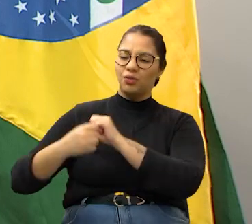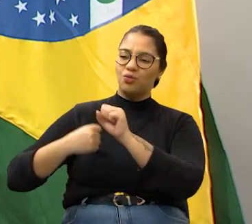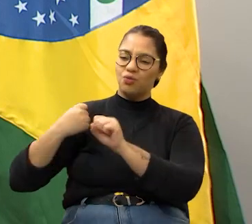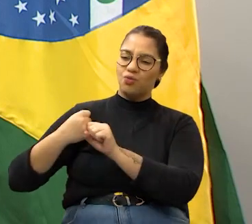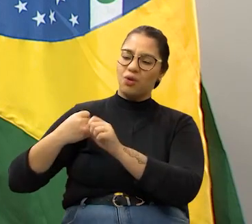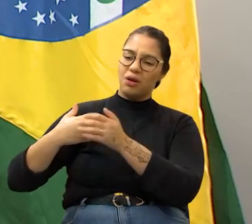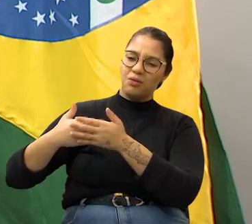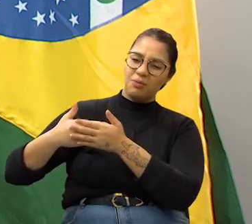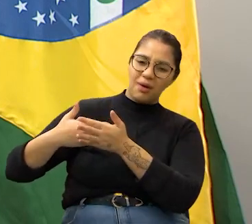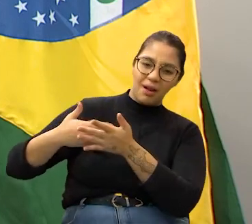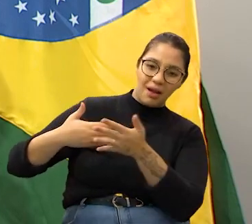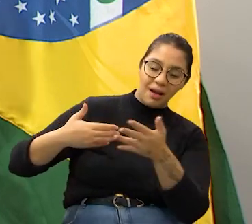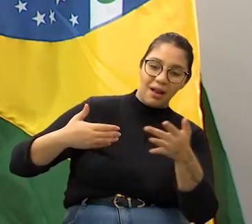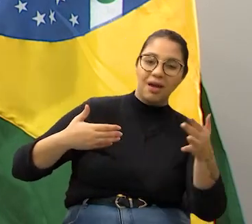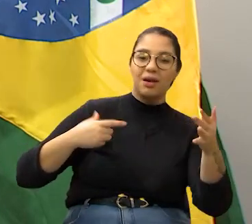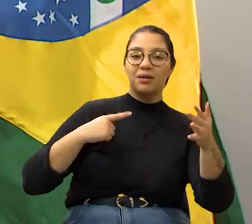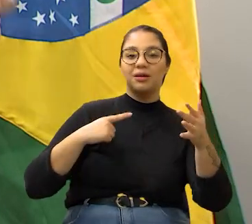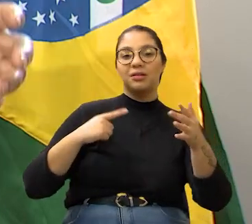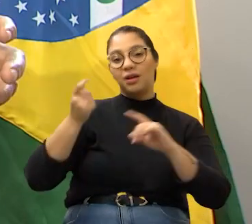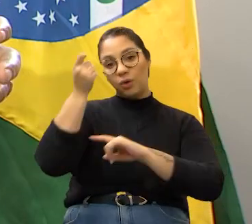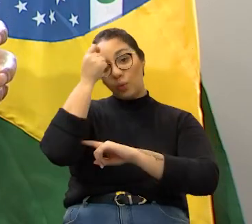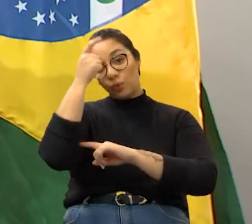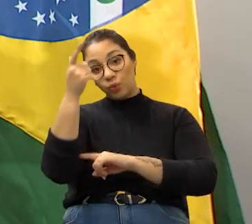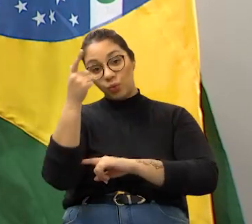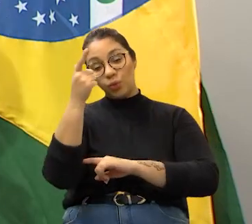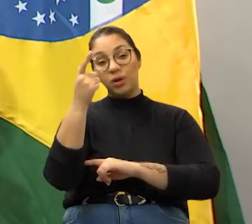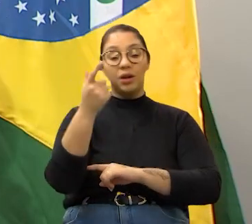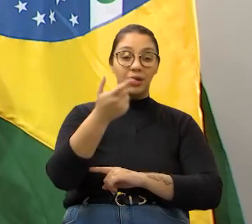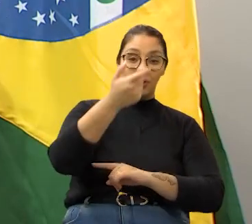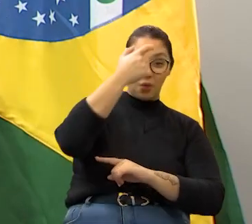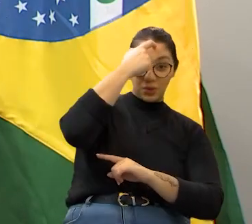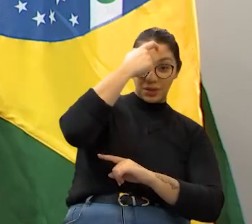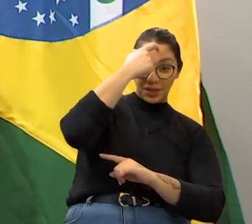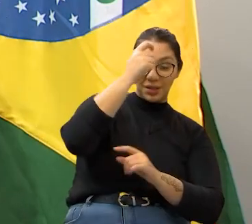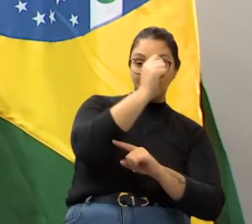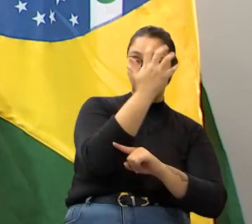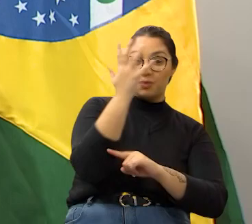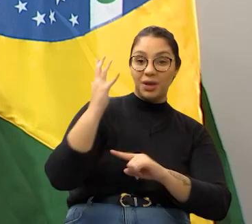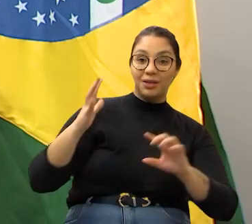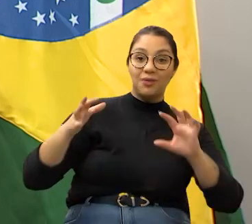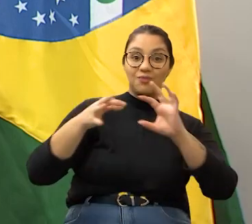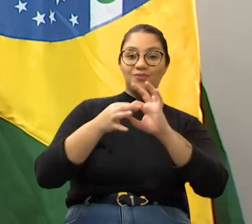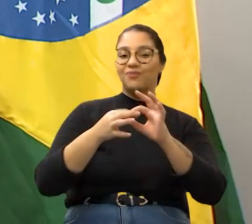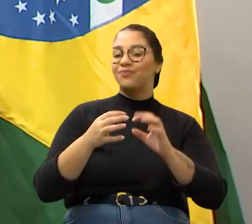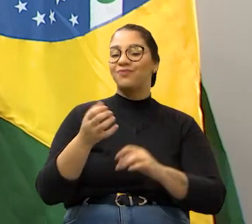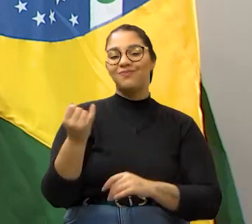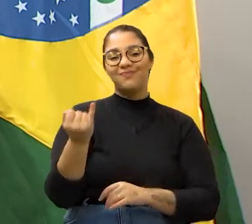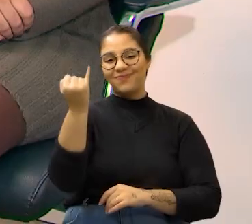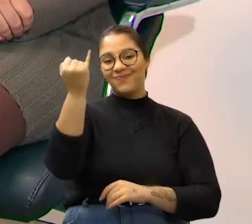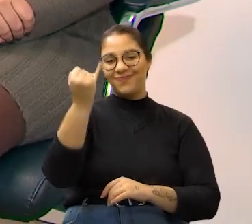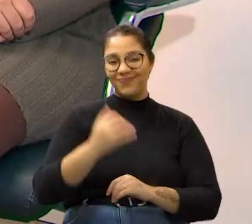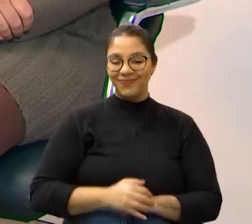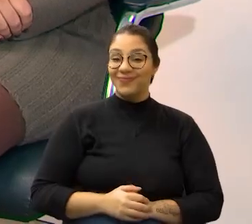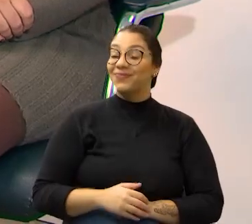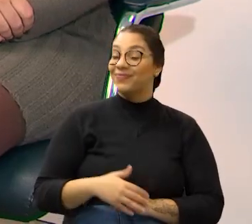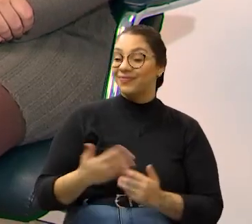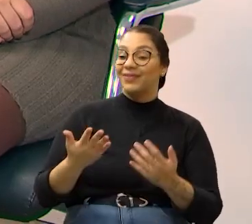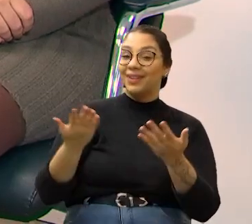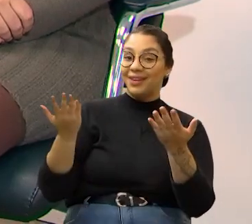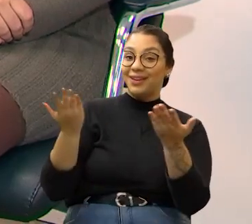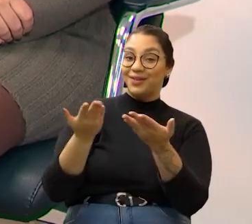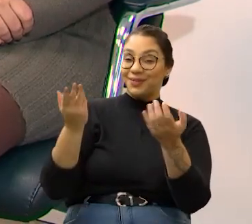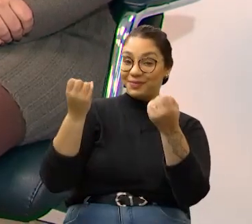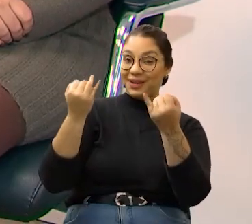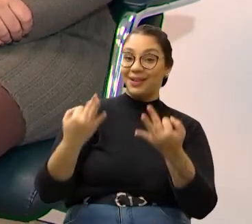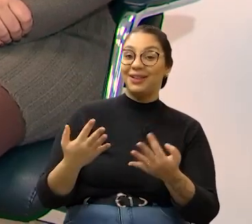do ano numa ação associando cultura à conscientização ambiental. Muito rico isso. E já que a gente está falando